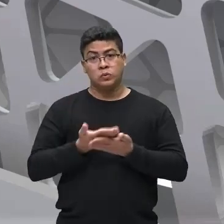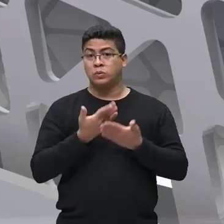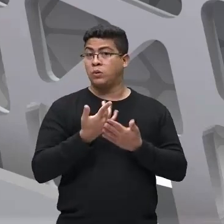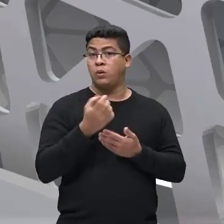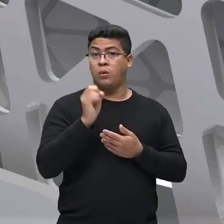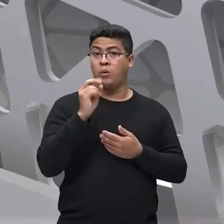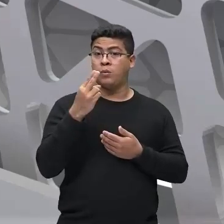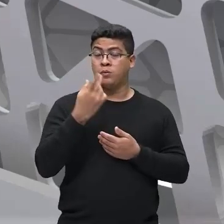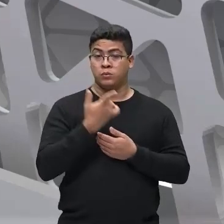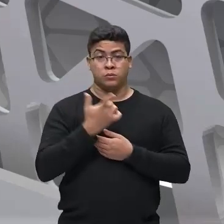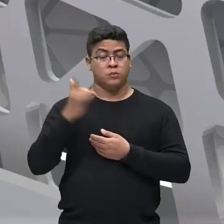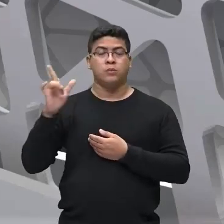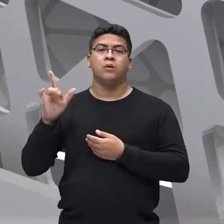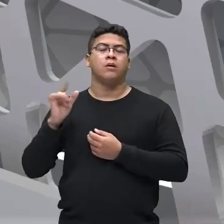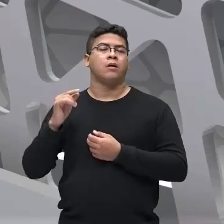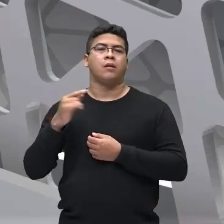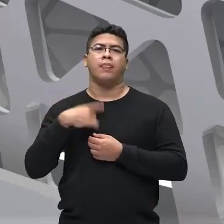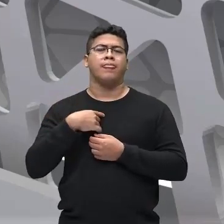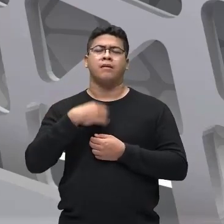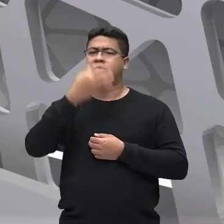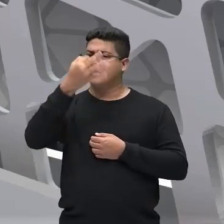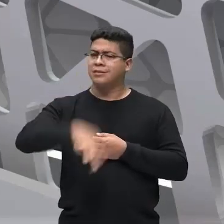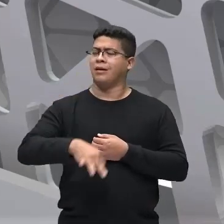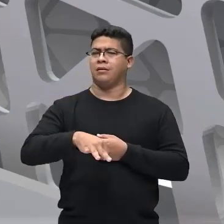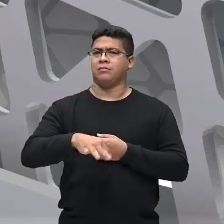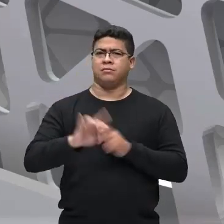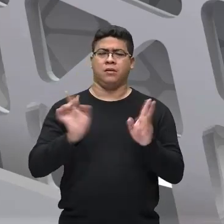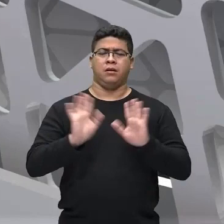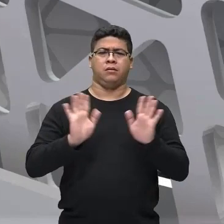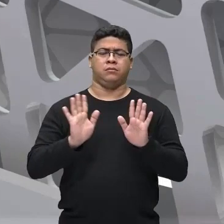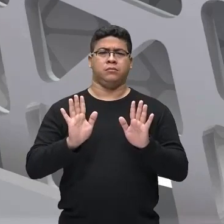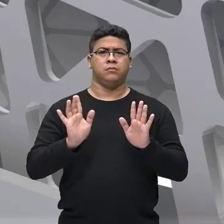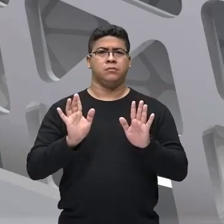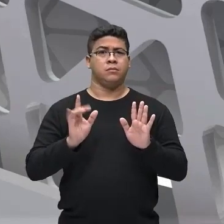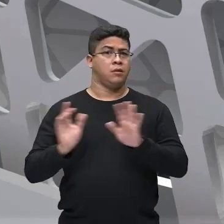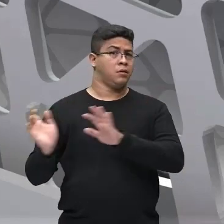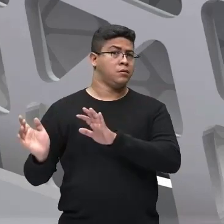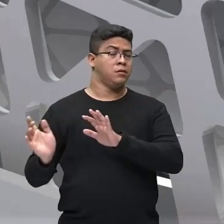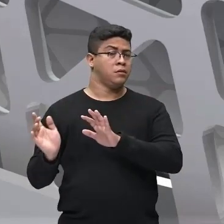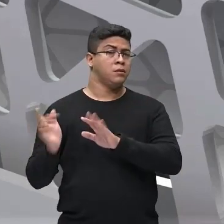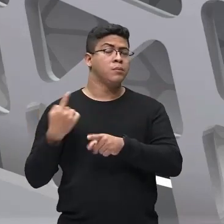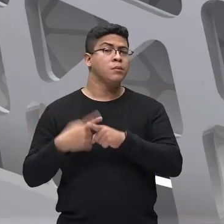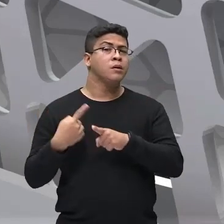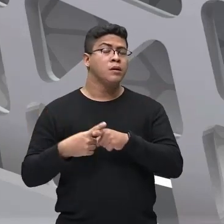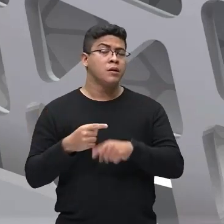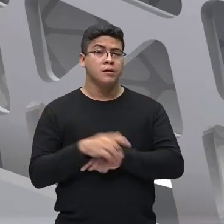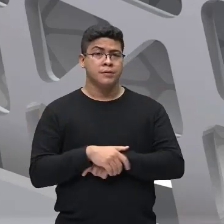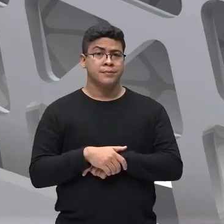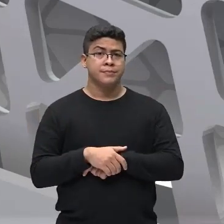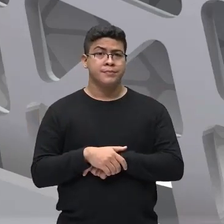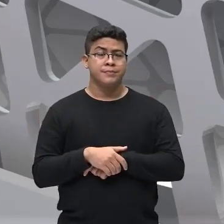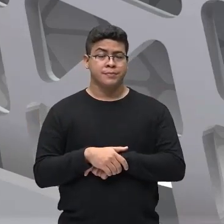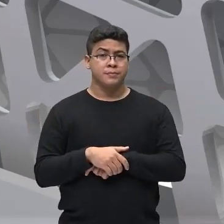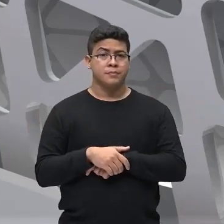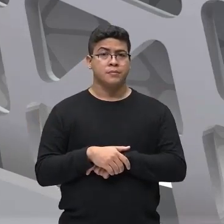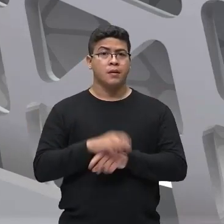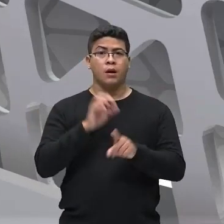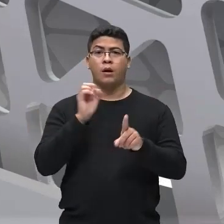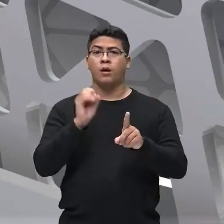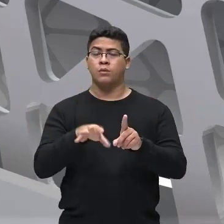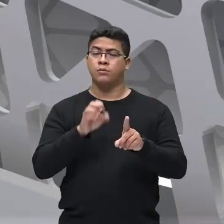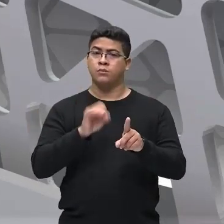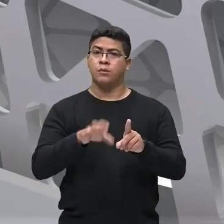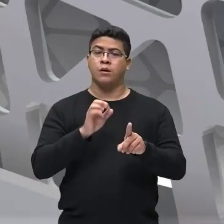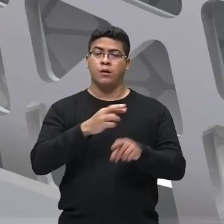não está correto. Por quê? Porque a doutrina religiosa, ela não